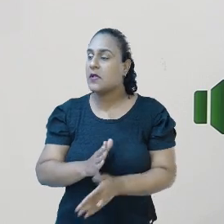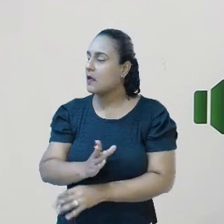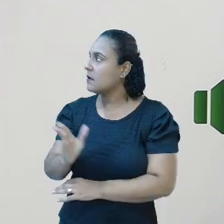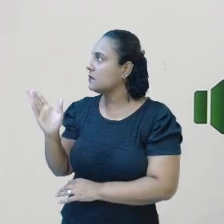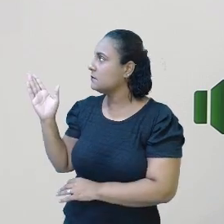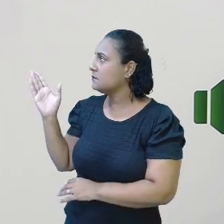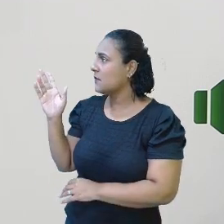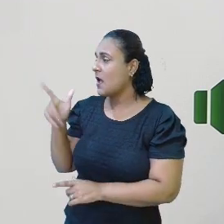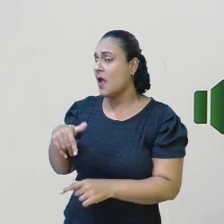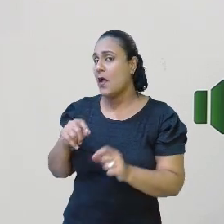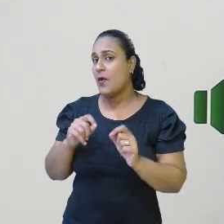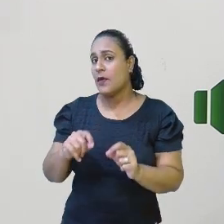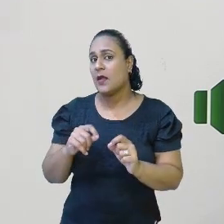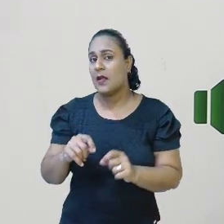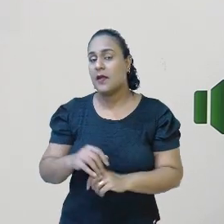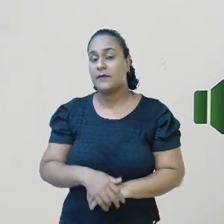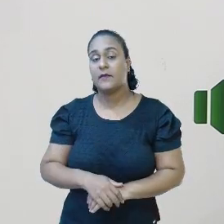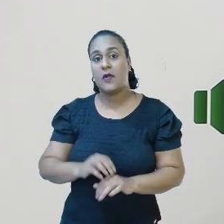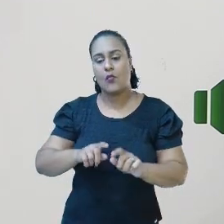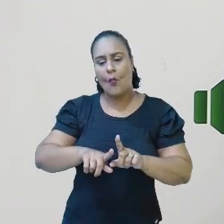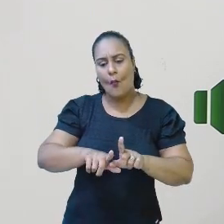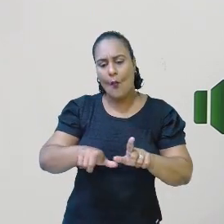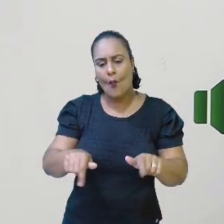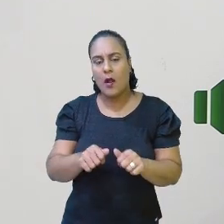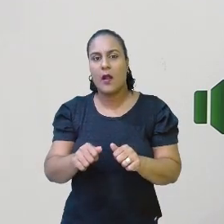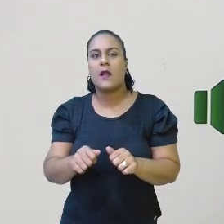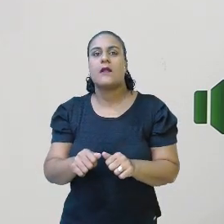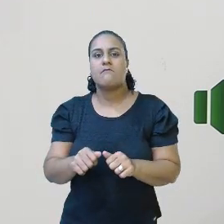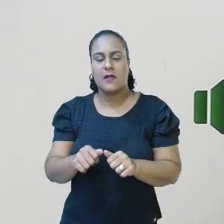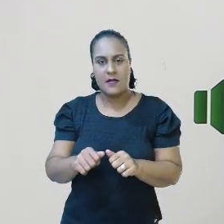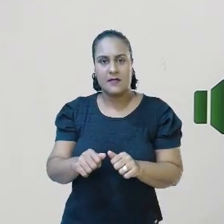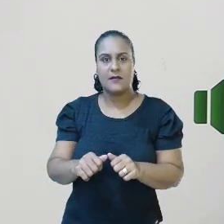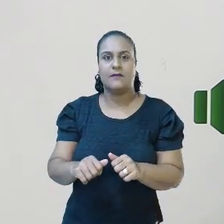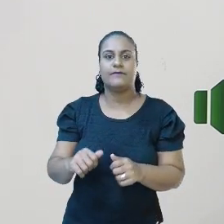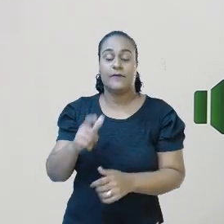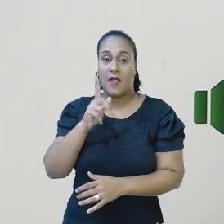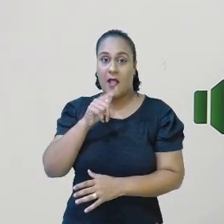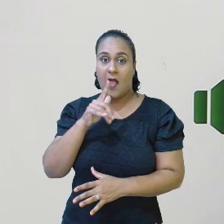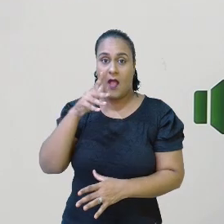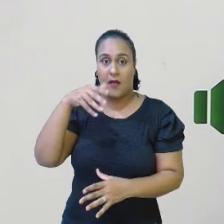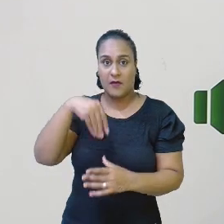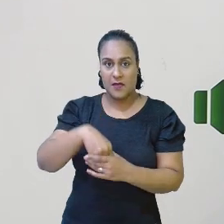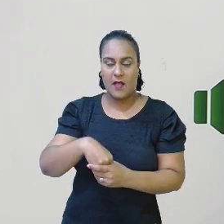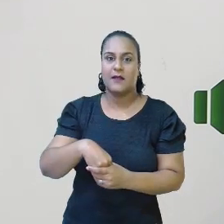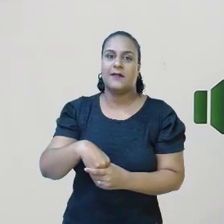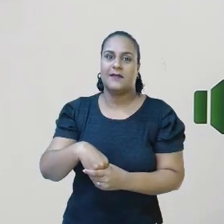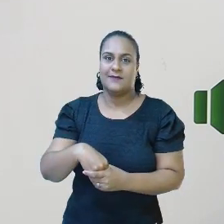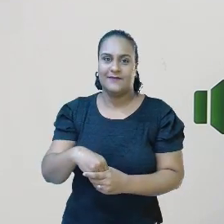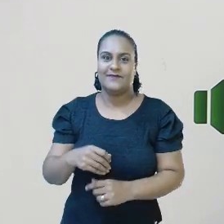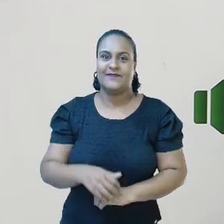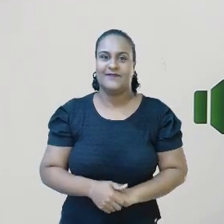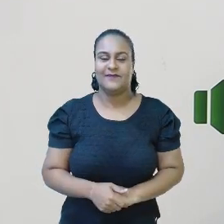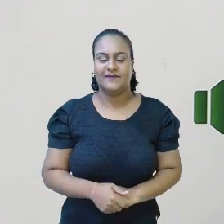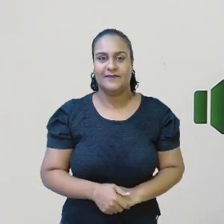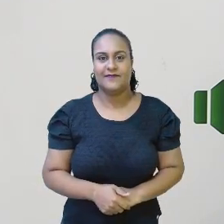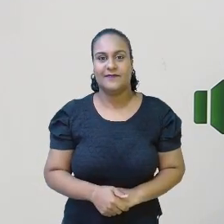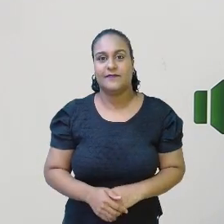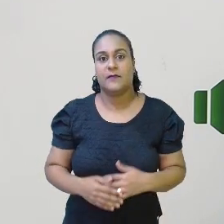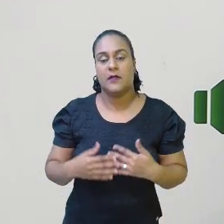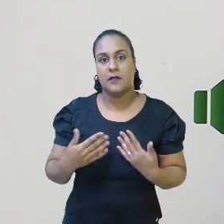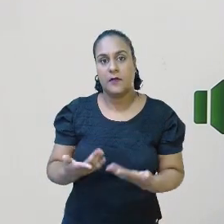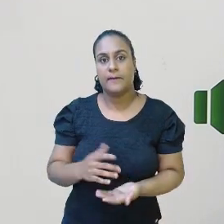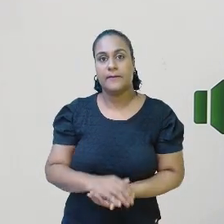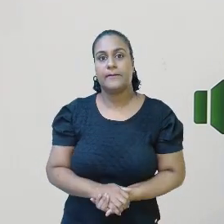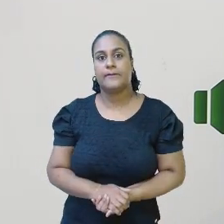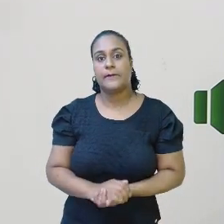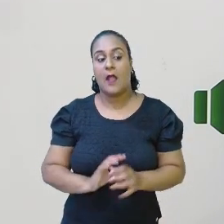nada mais é que tirar as pequenas partículas indesejáveis aí da água. Então ela vem, a